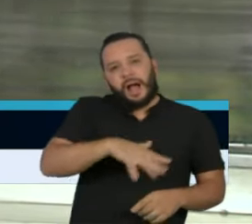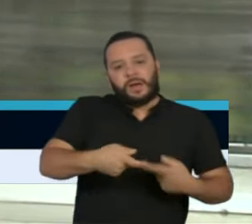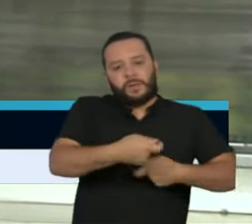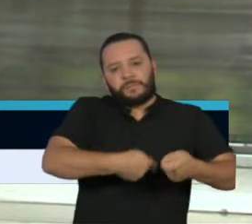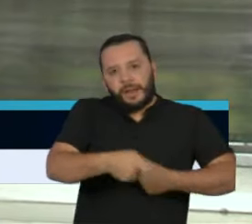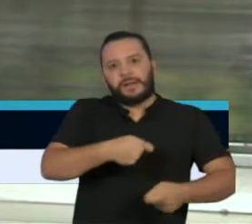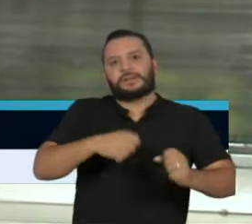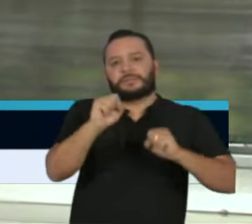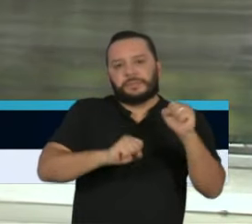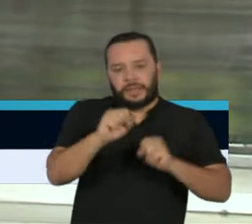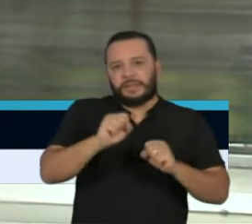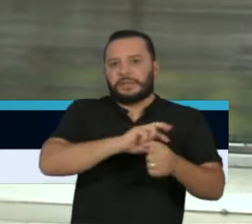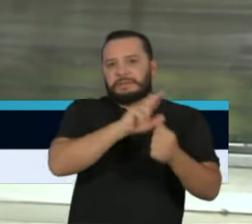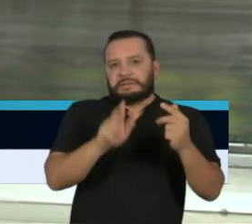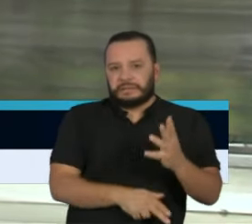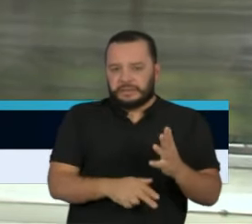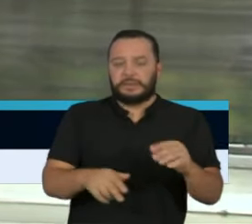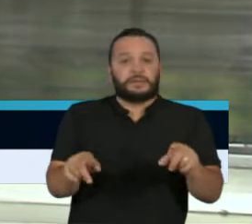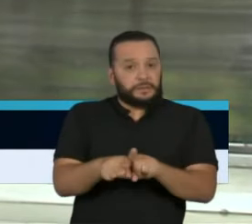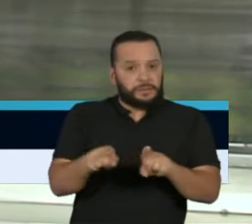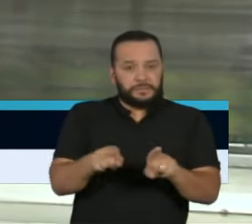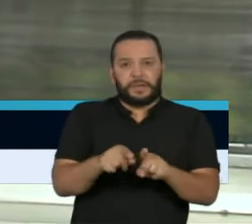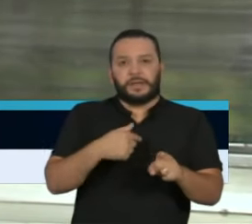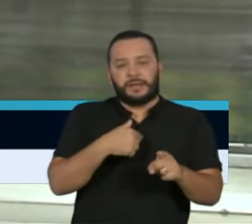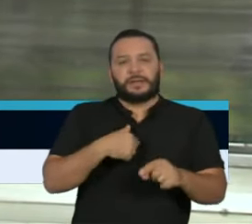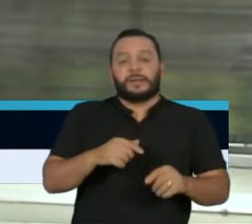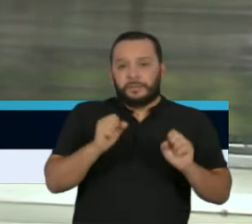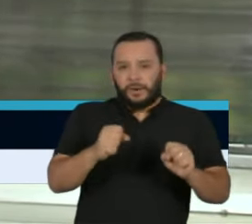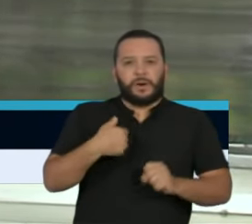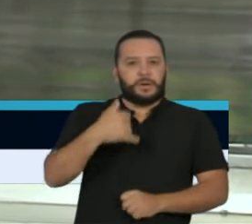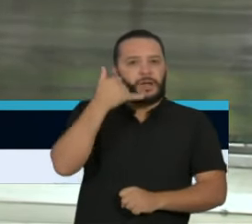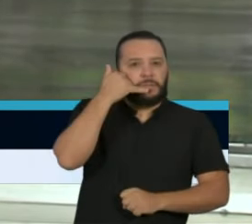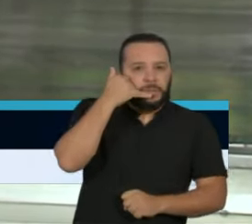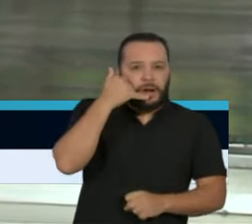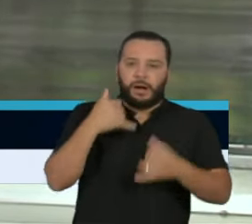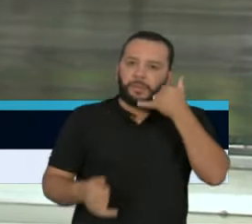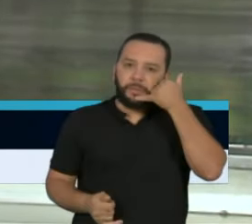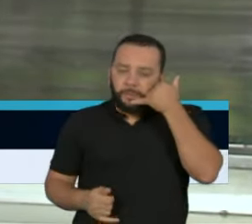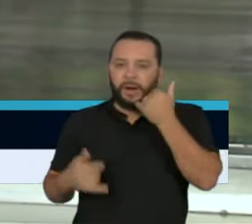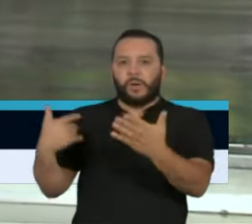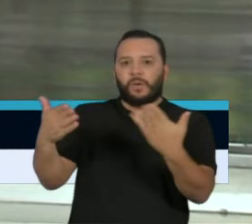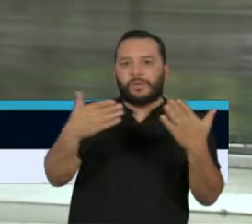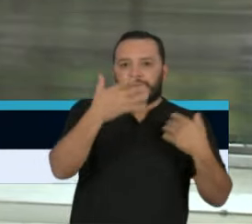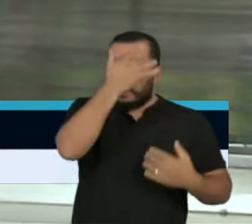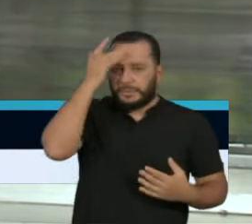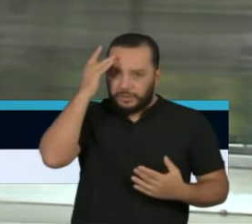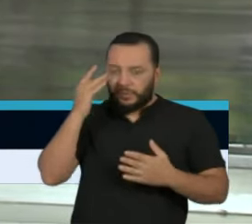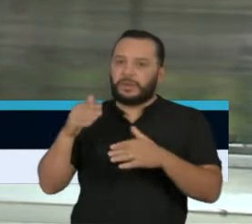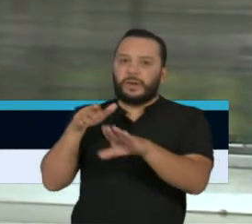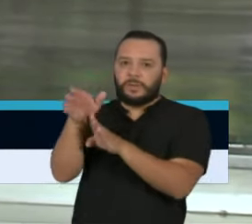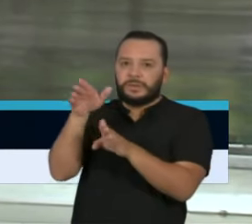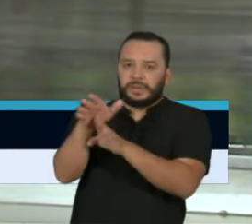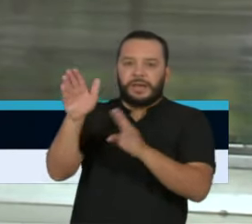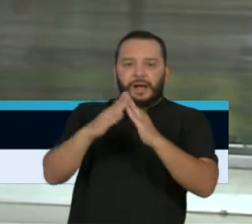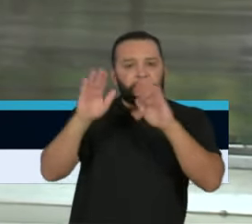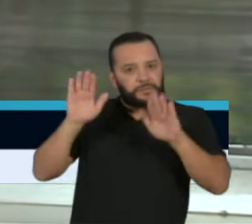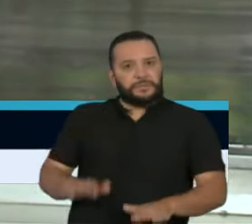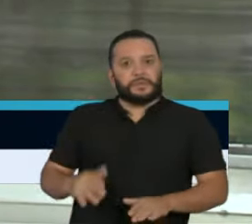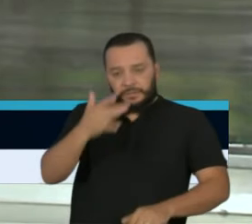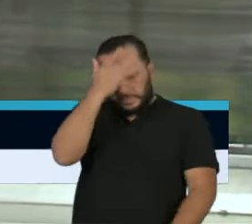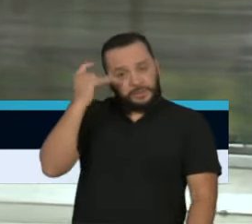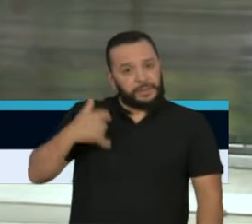você estava atuando. Telefone, converse, dialogue com essas pessoas para que elas fiquem em casa. As pessoas com